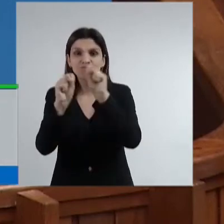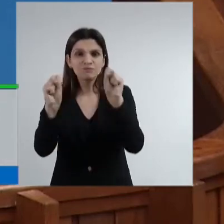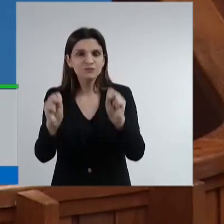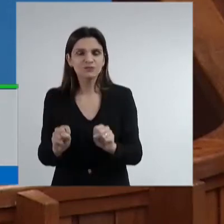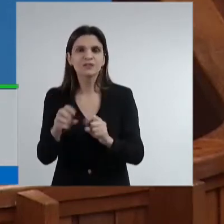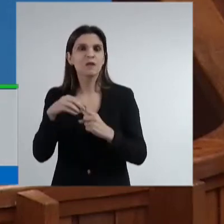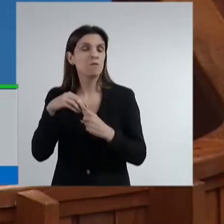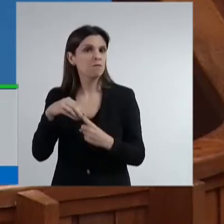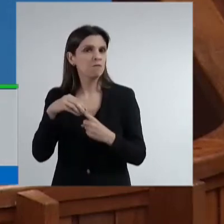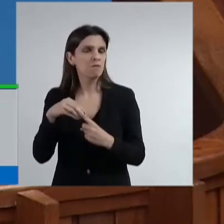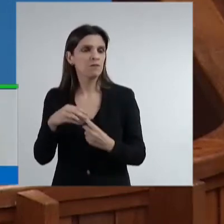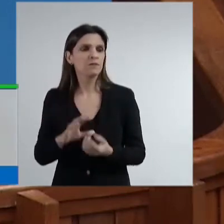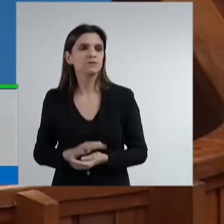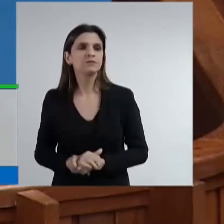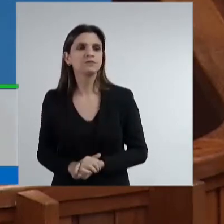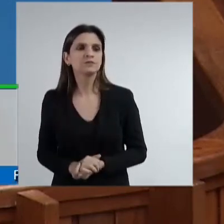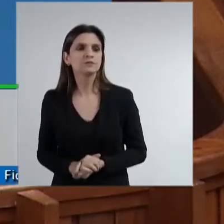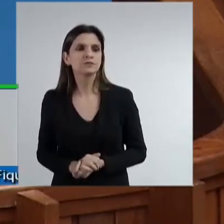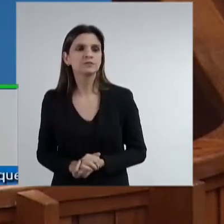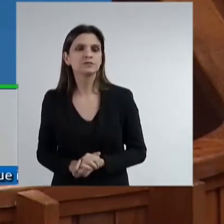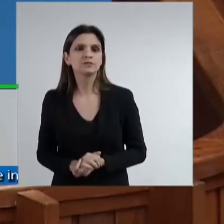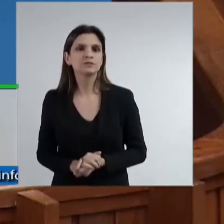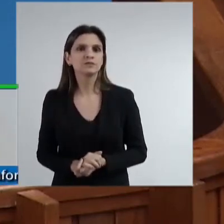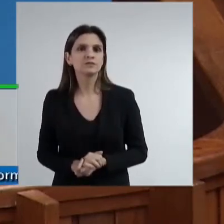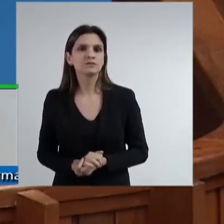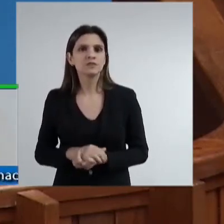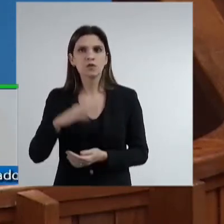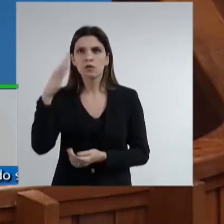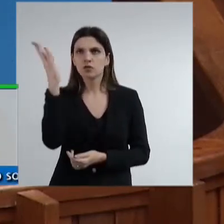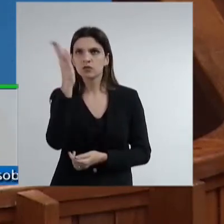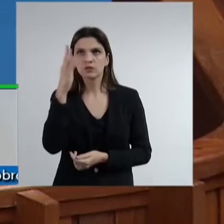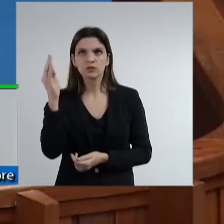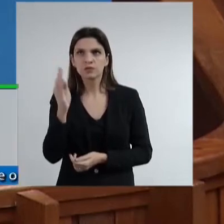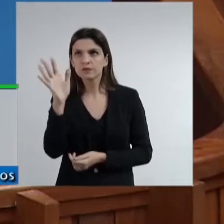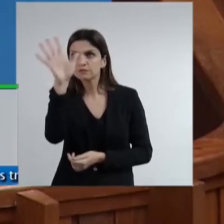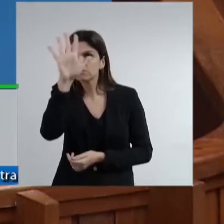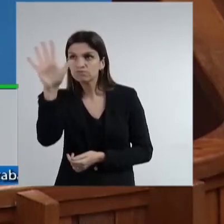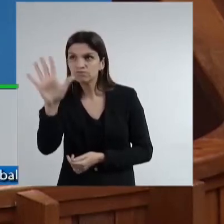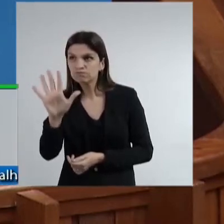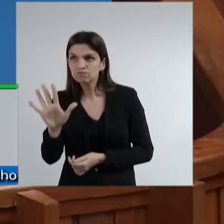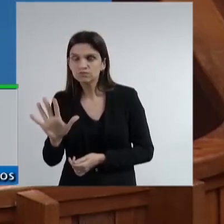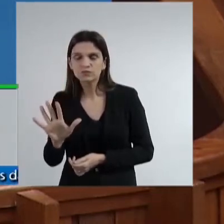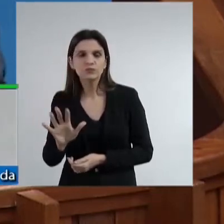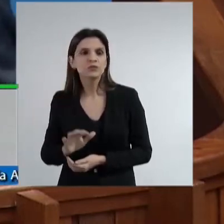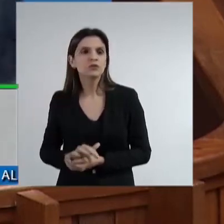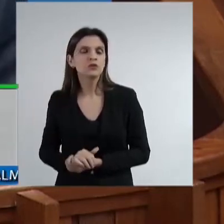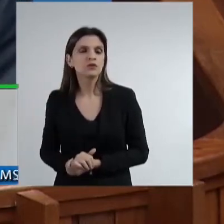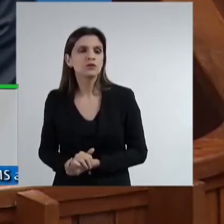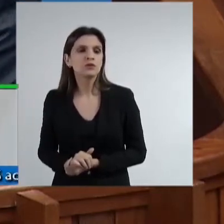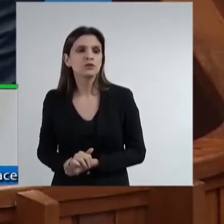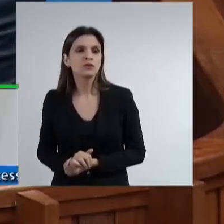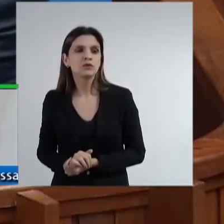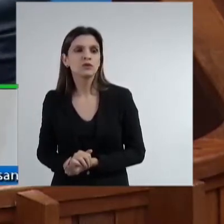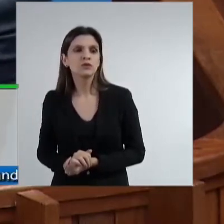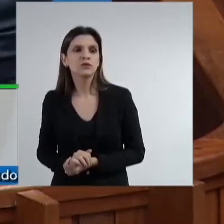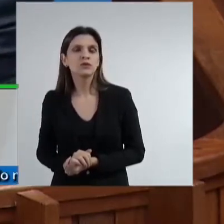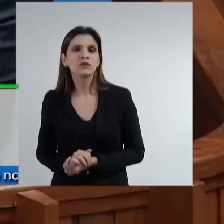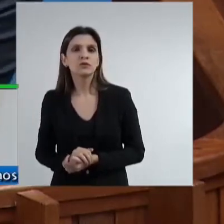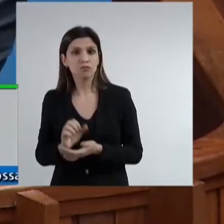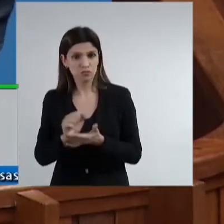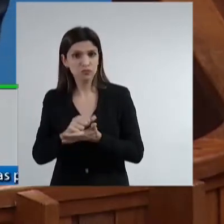Em todo o país, aí é um paradoxo, o mesmo Correio do Estado, ele